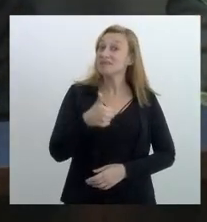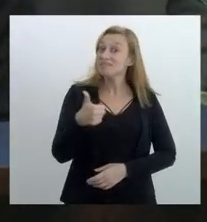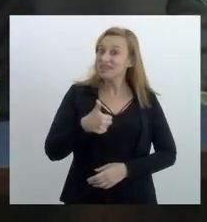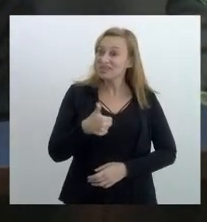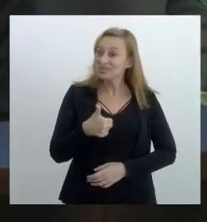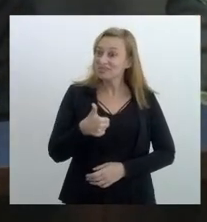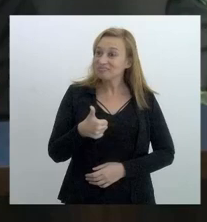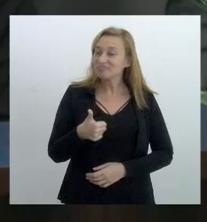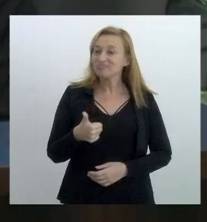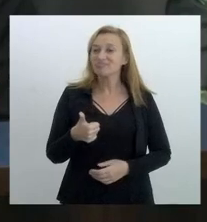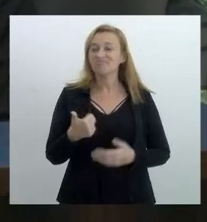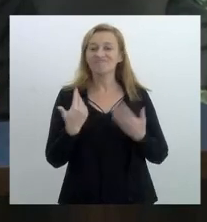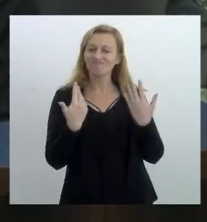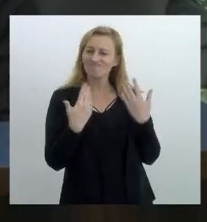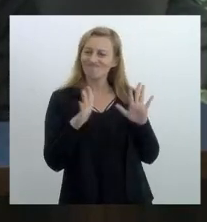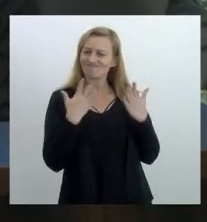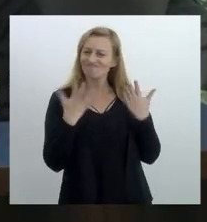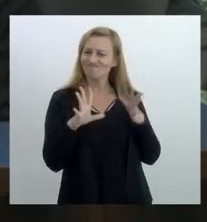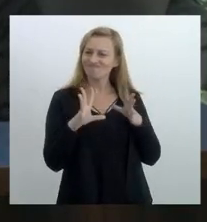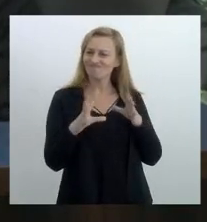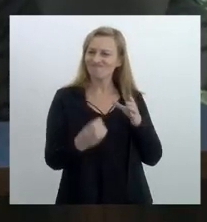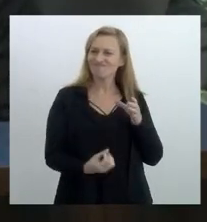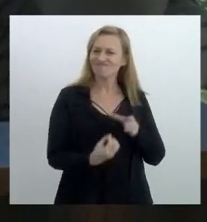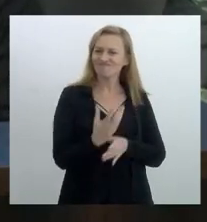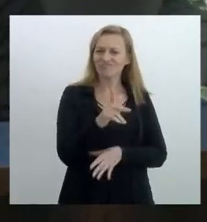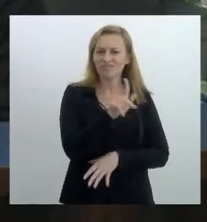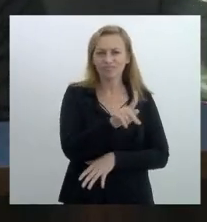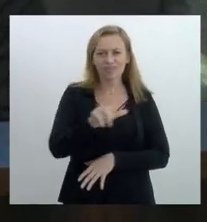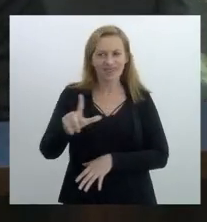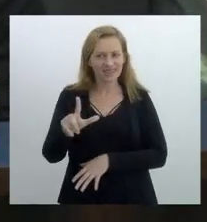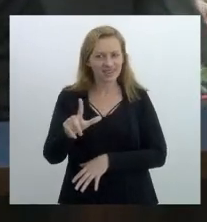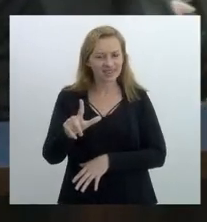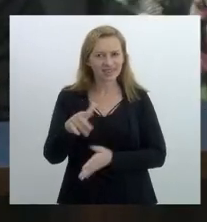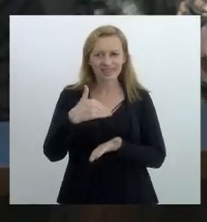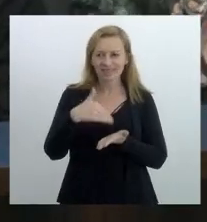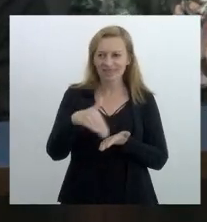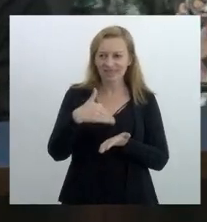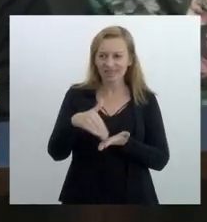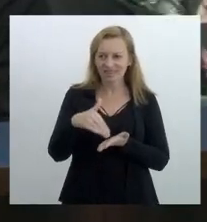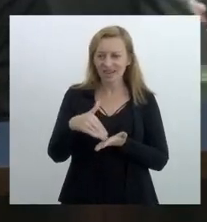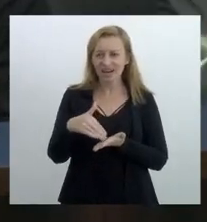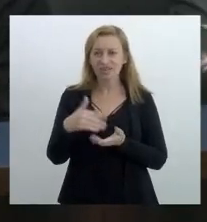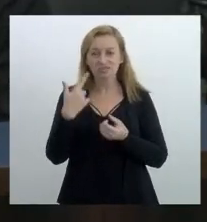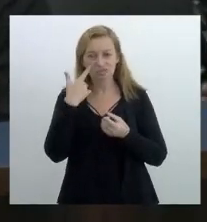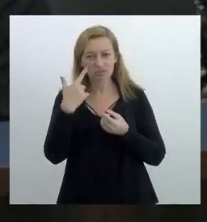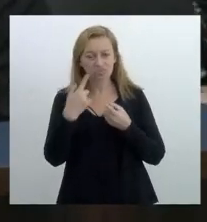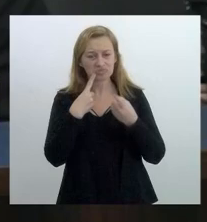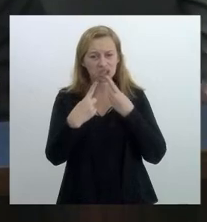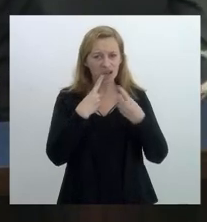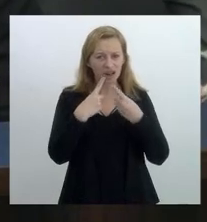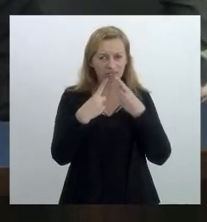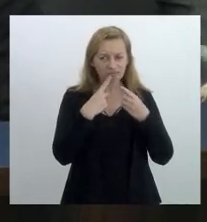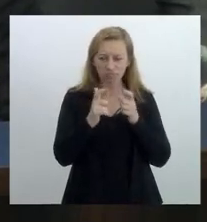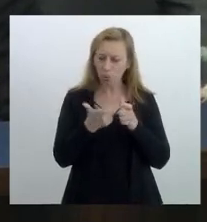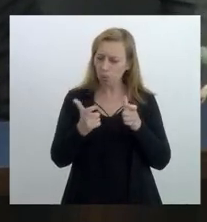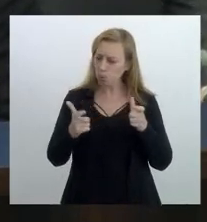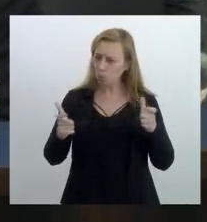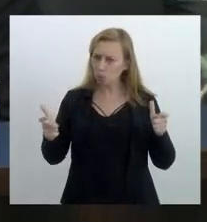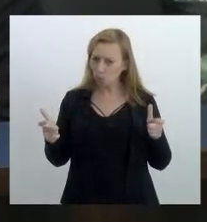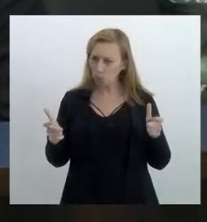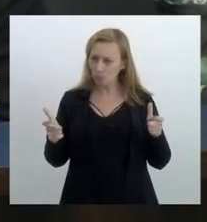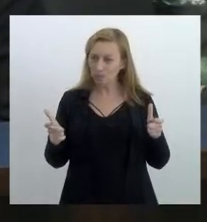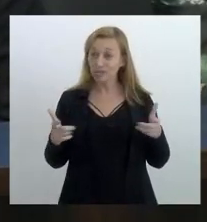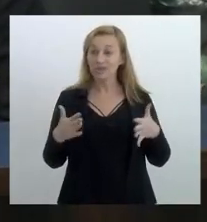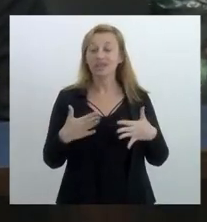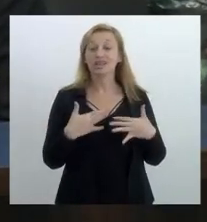Primeiro, elogiar a construção do PL, secretário Zamit, com muito diálogo, intenso e democrático diálogo.